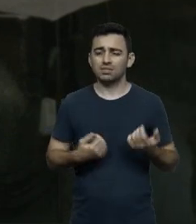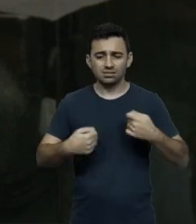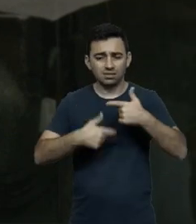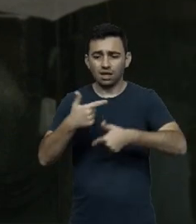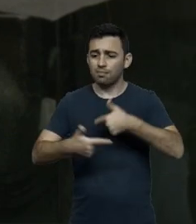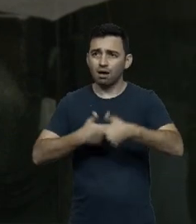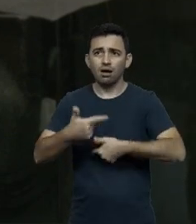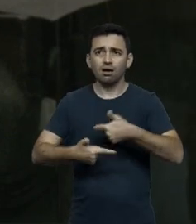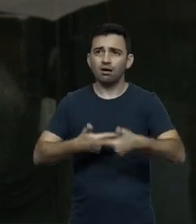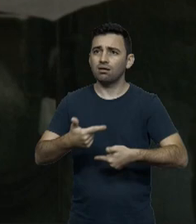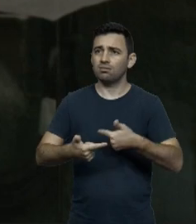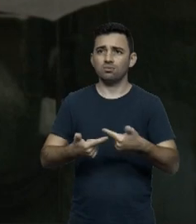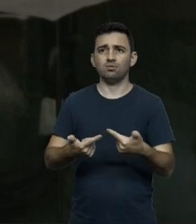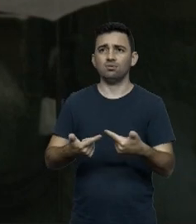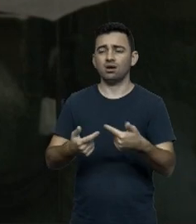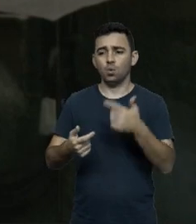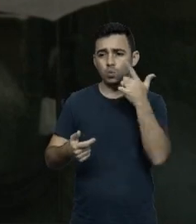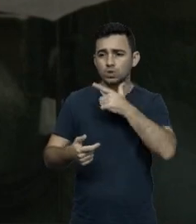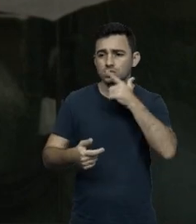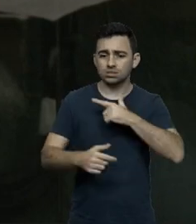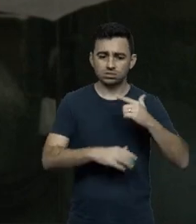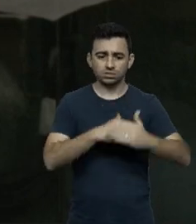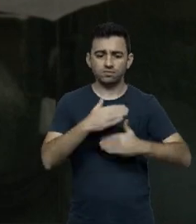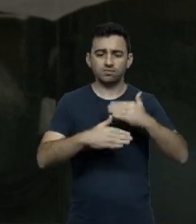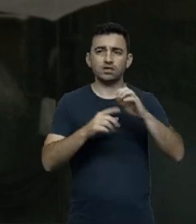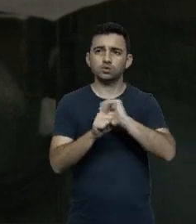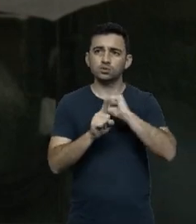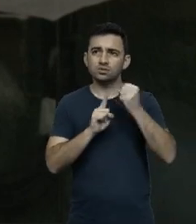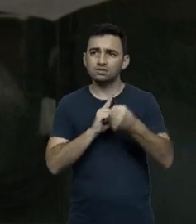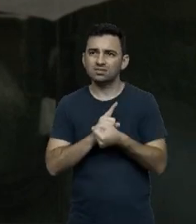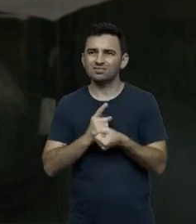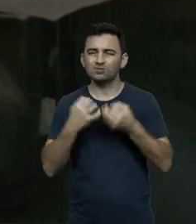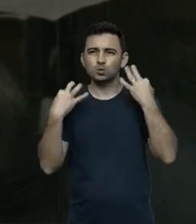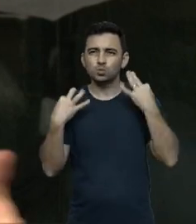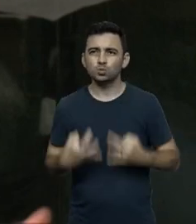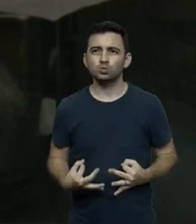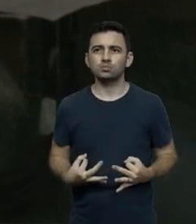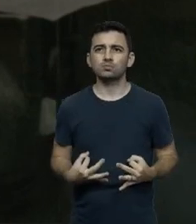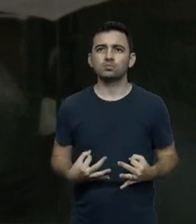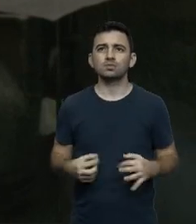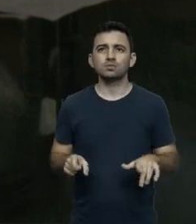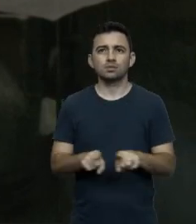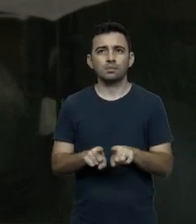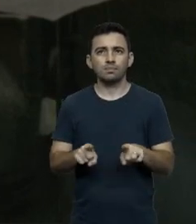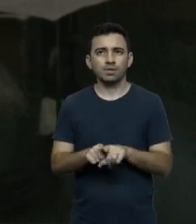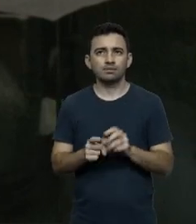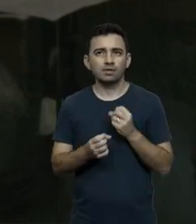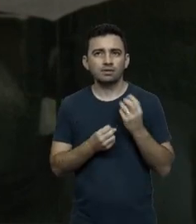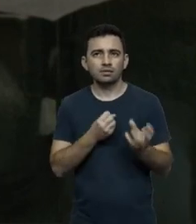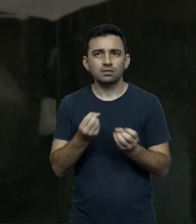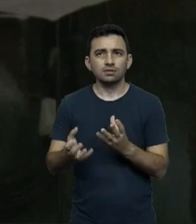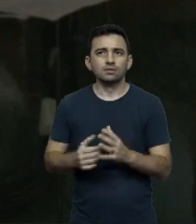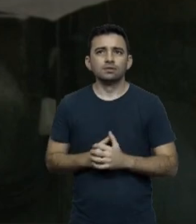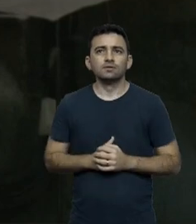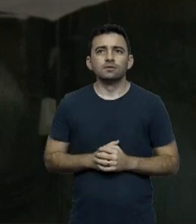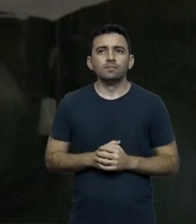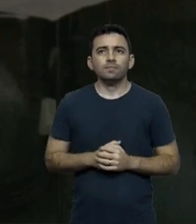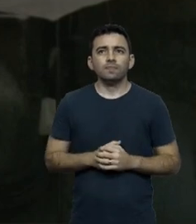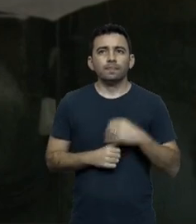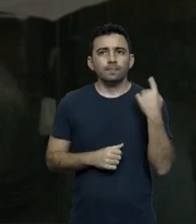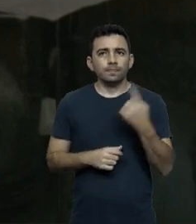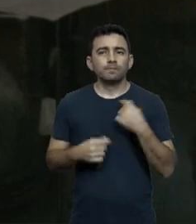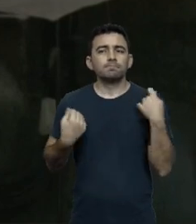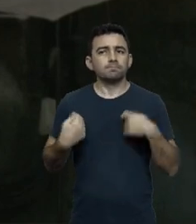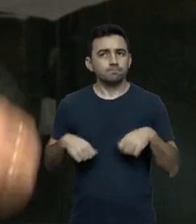trabalho para construir uma sociedade mais justa e de oportunidade e nós